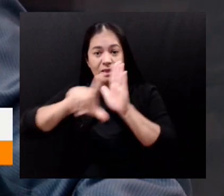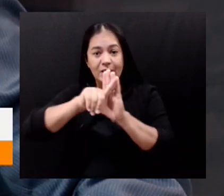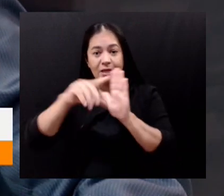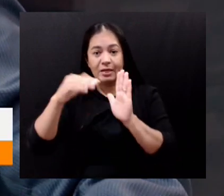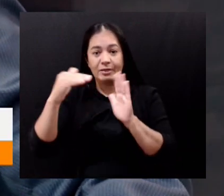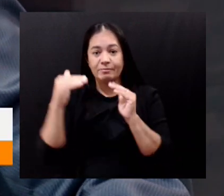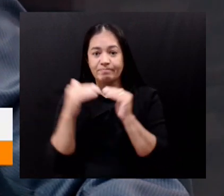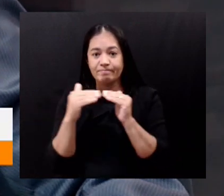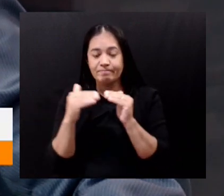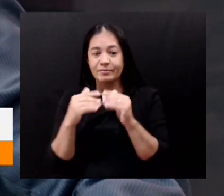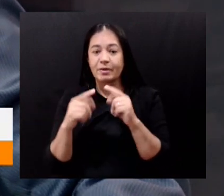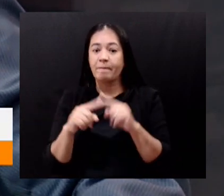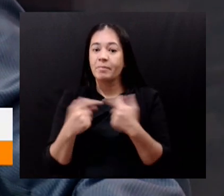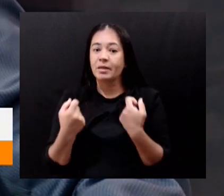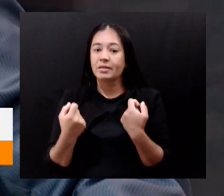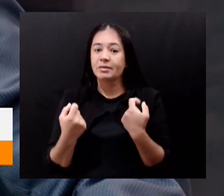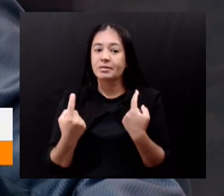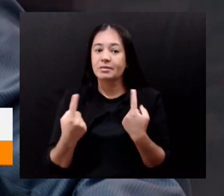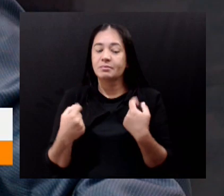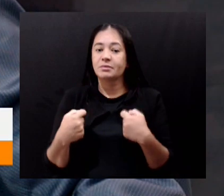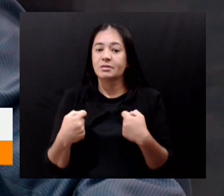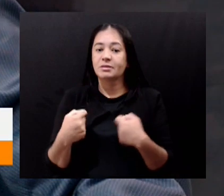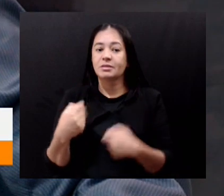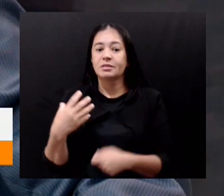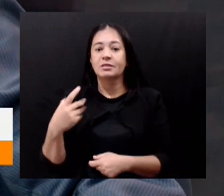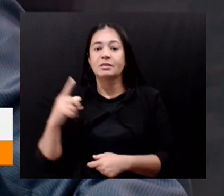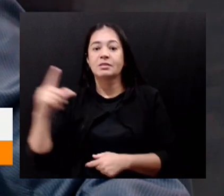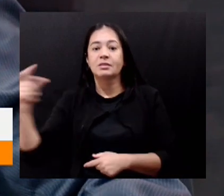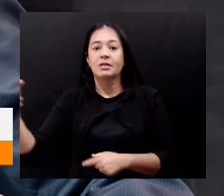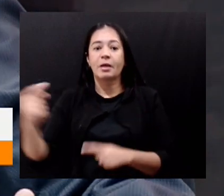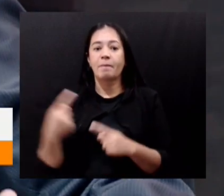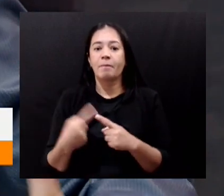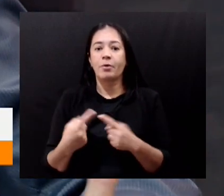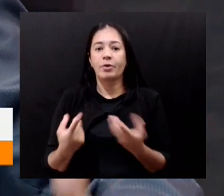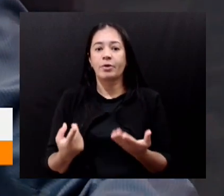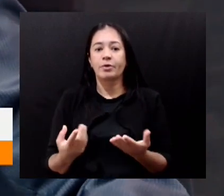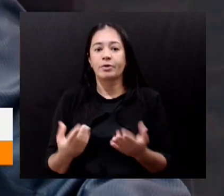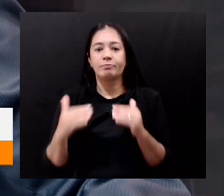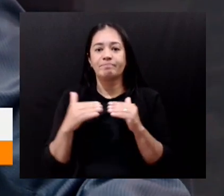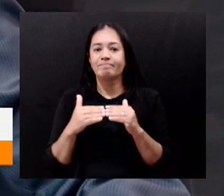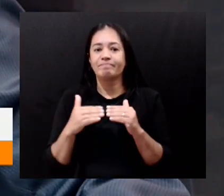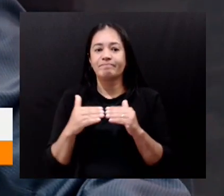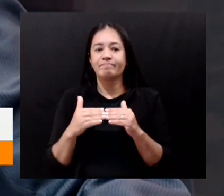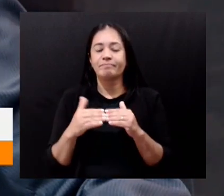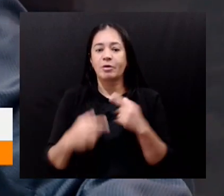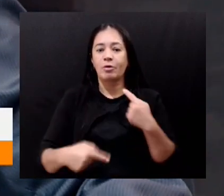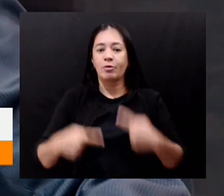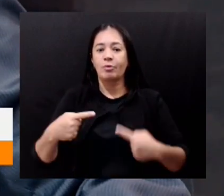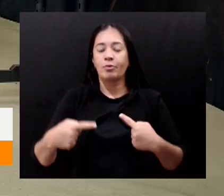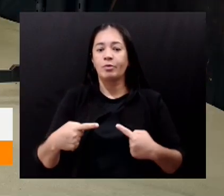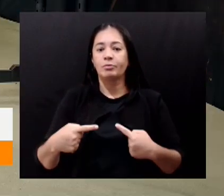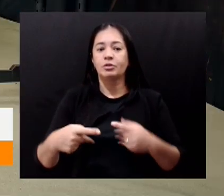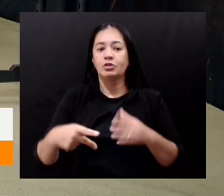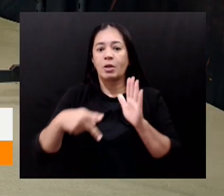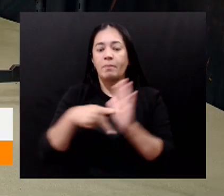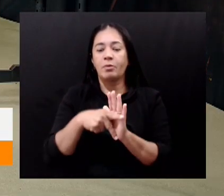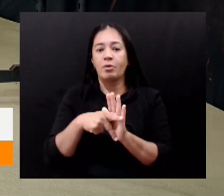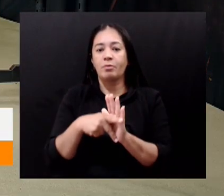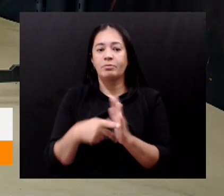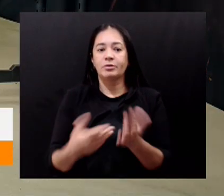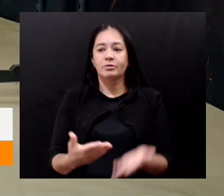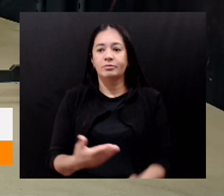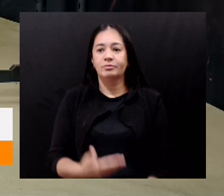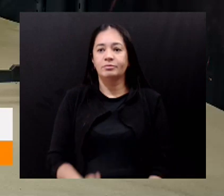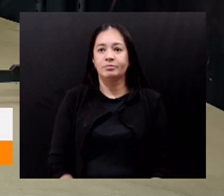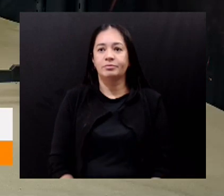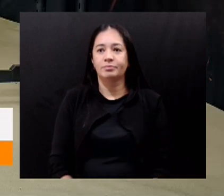Unidos somente por não estar de acordo com as políticas do Trump atualmente. É, mudou bastante